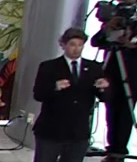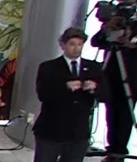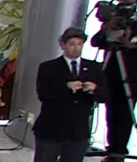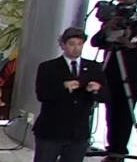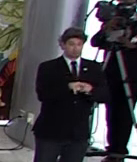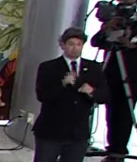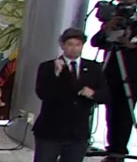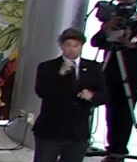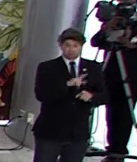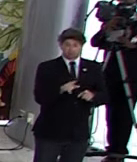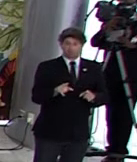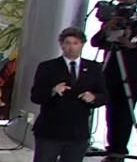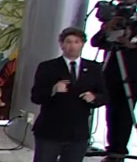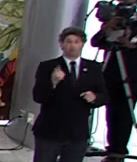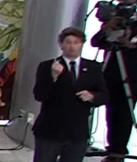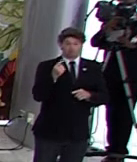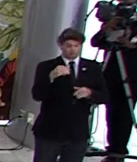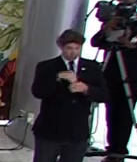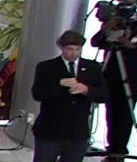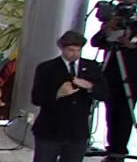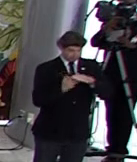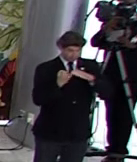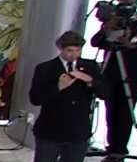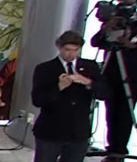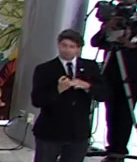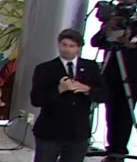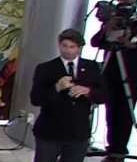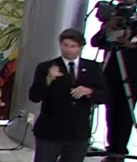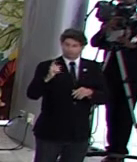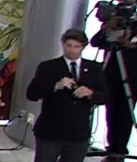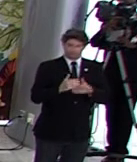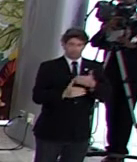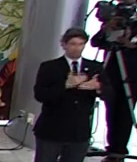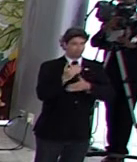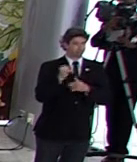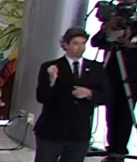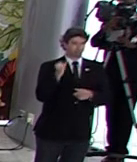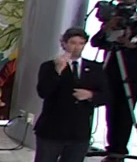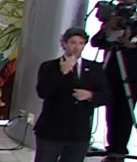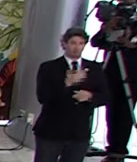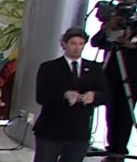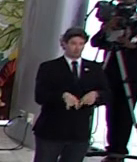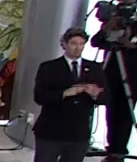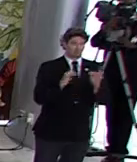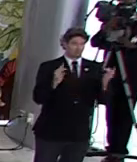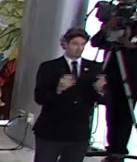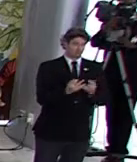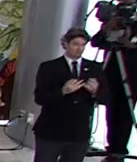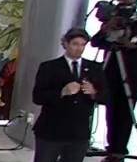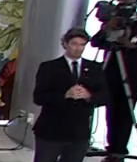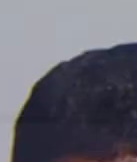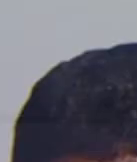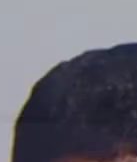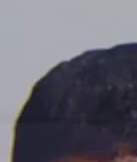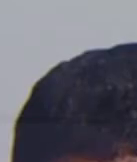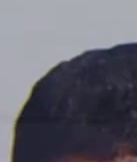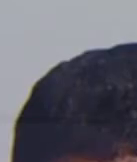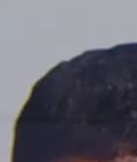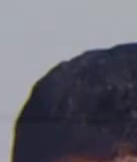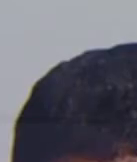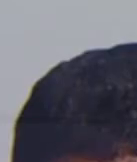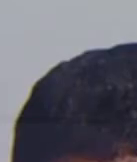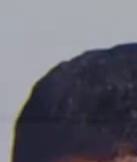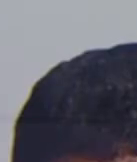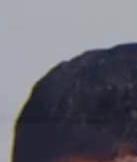se colocar para outras instituições é um avanço importante para a agricultura familiar. Mas algo que